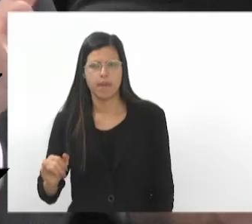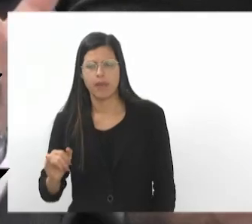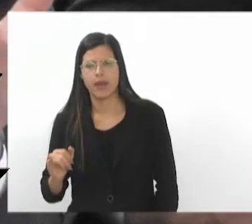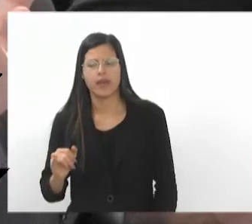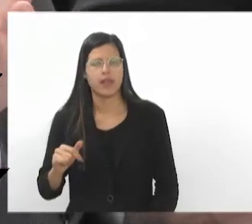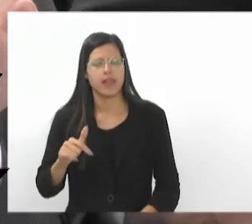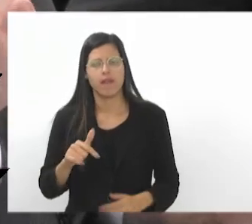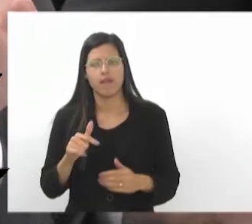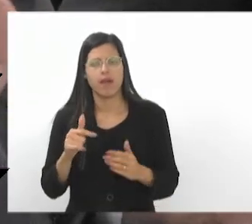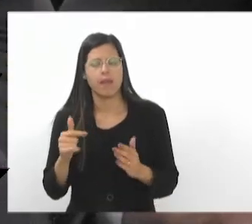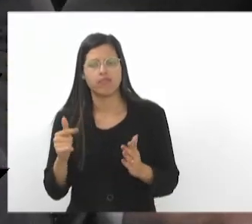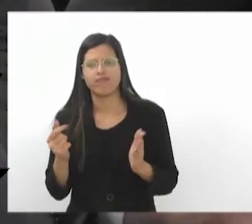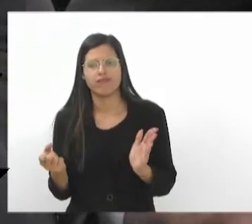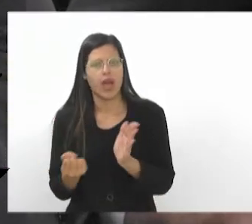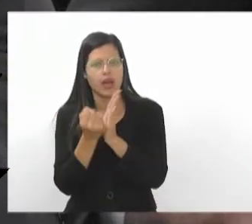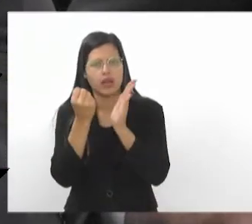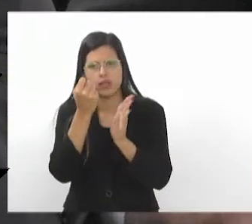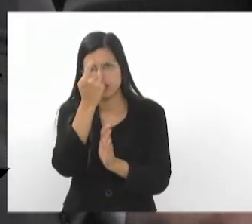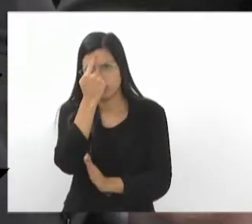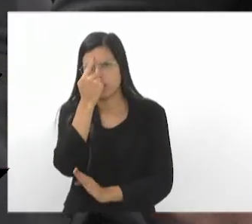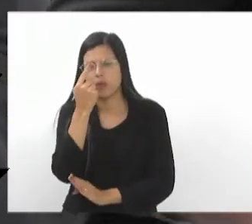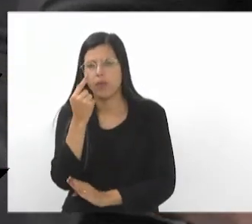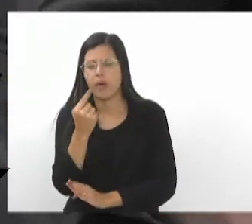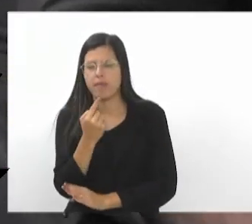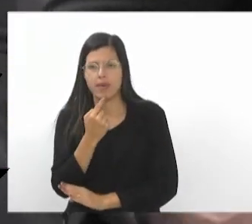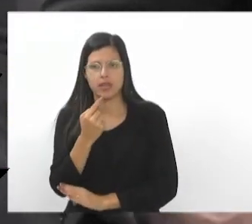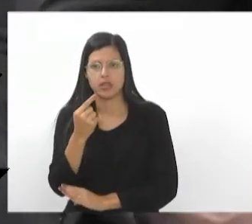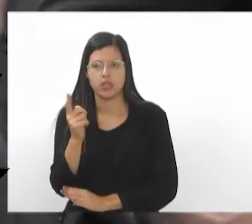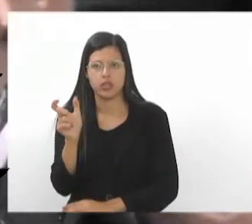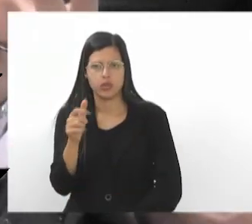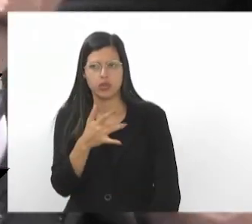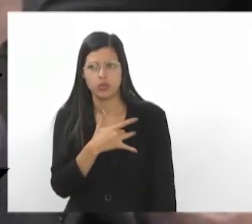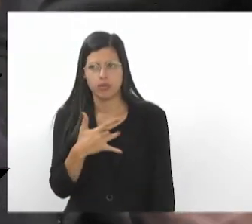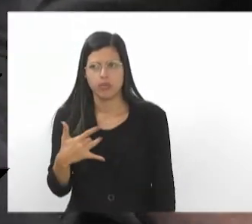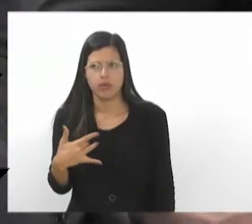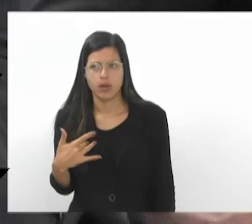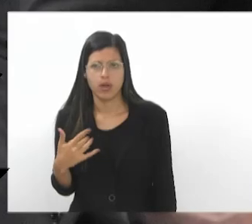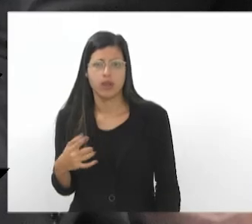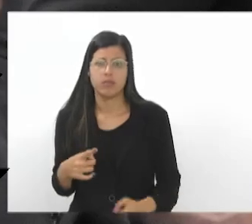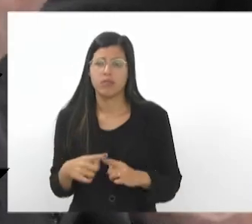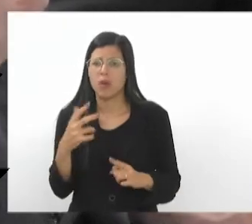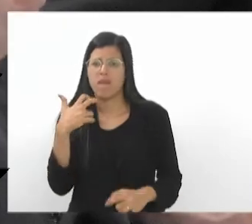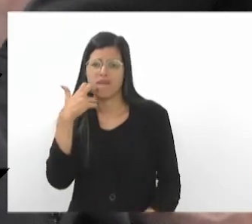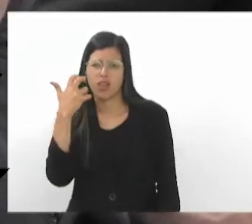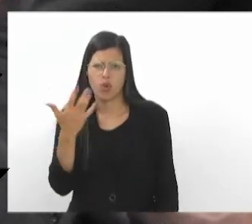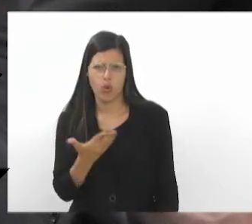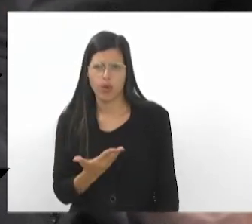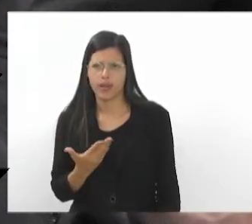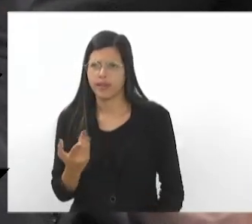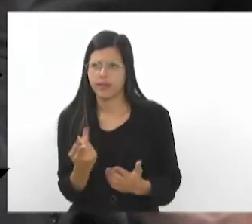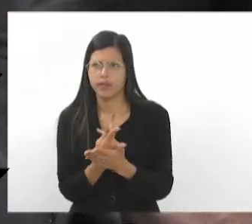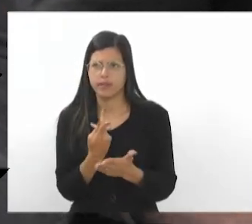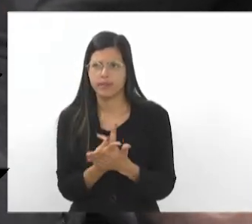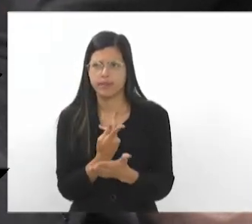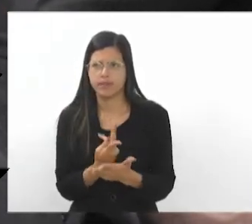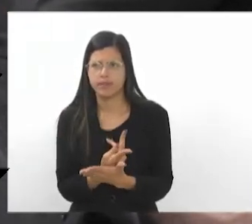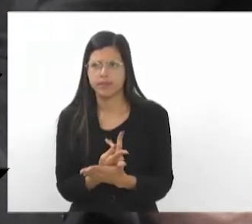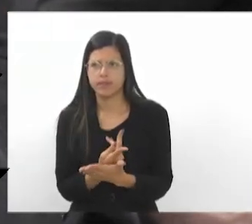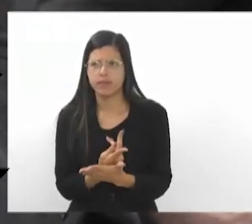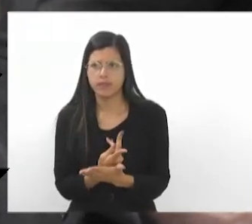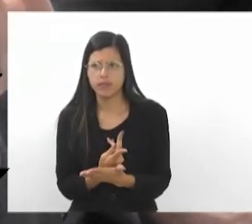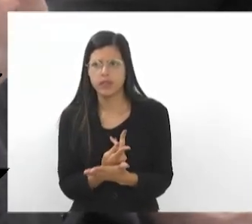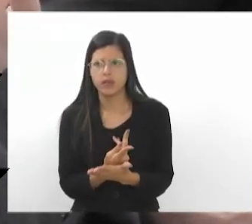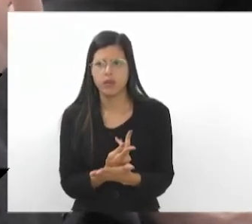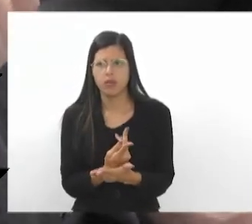imagem dos planos, o que passa a ser um escárnio e uma imoralidade. Quer dizer, uma decisão judicial a gente